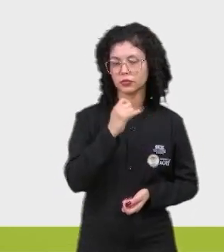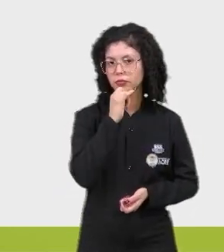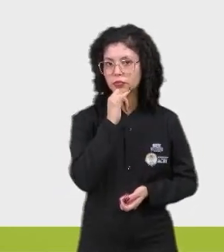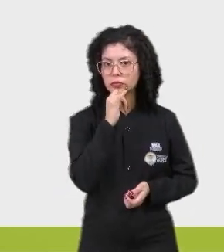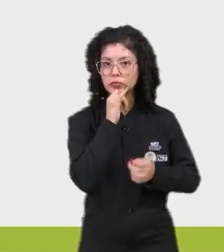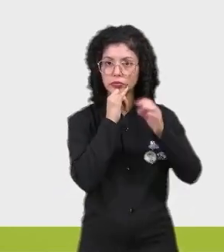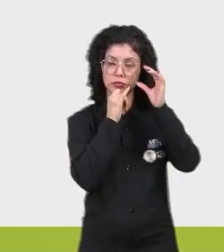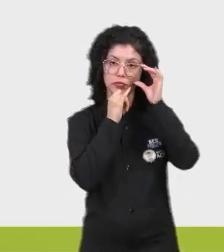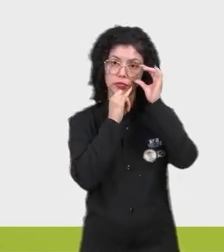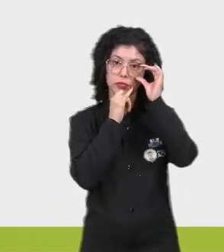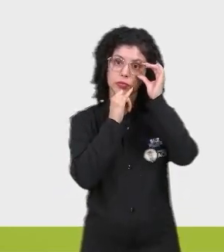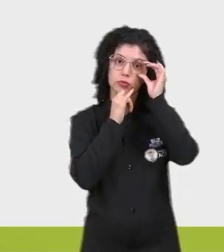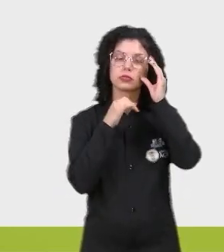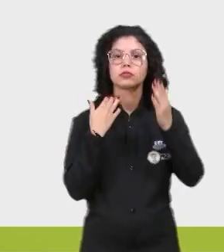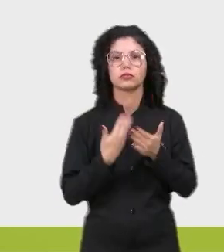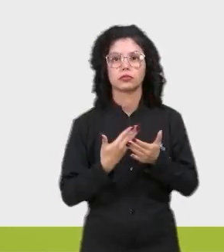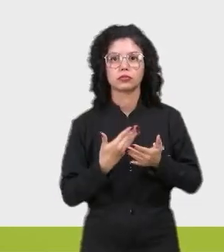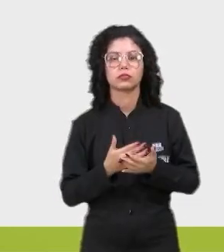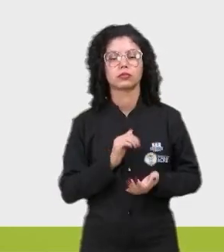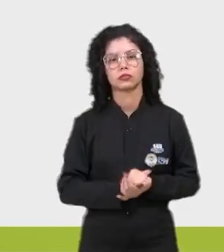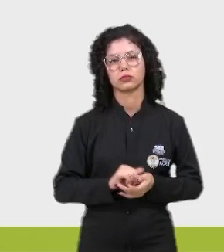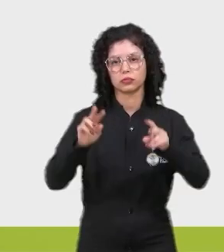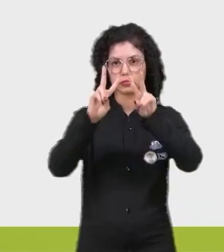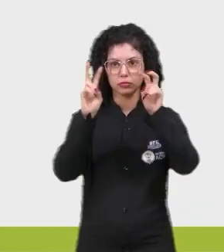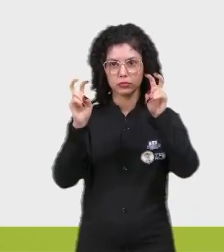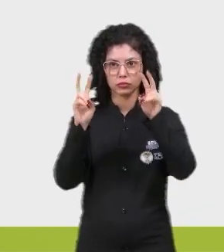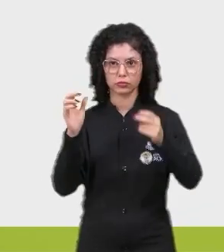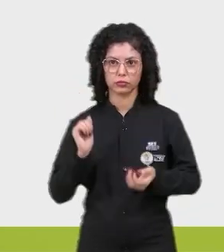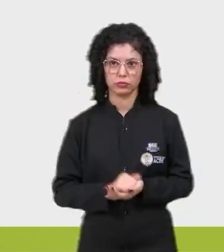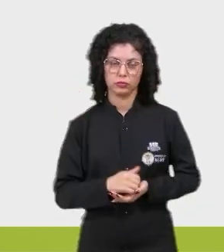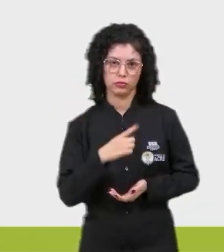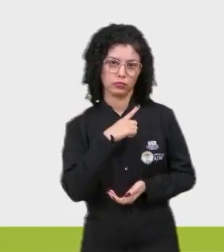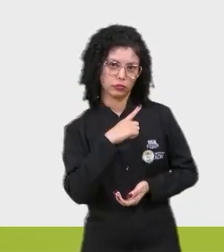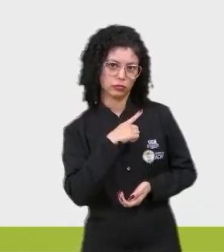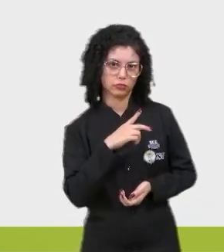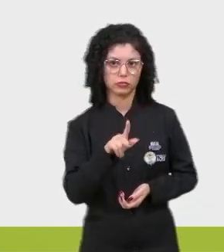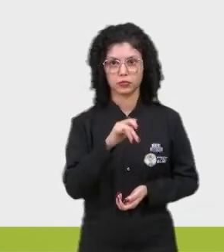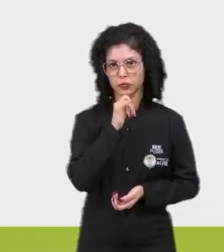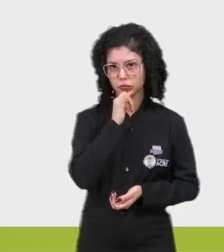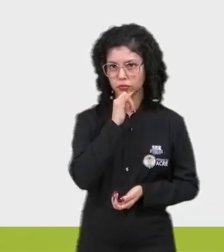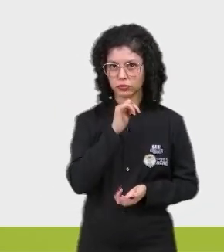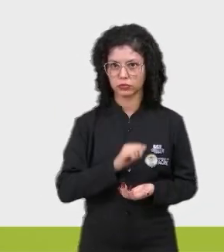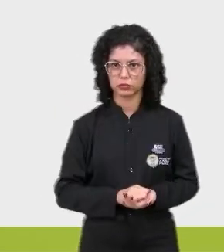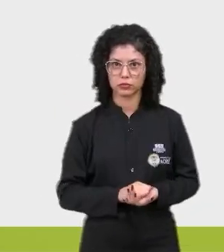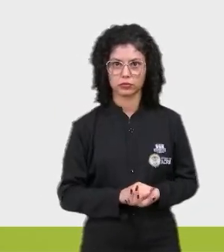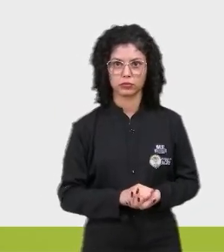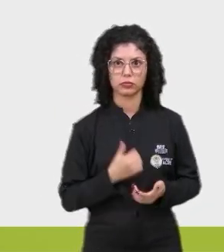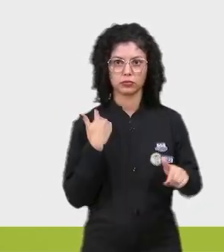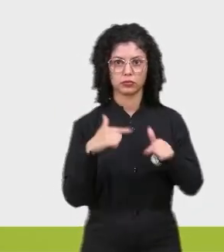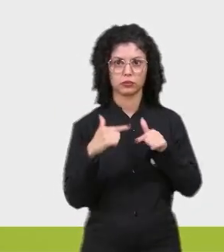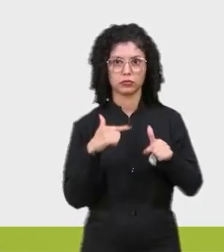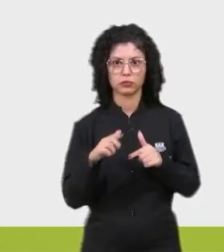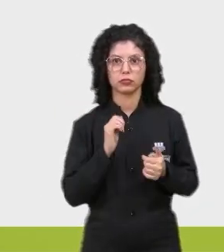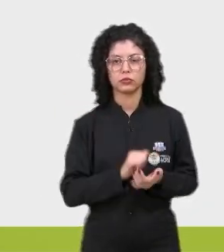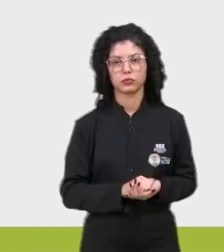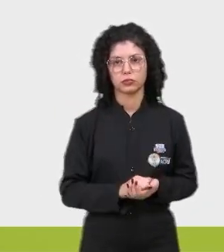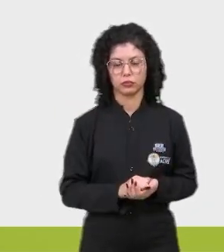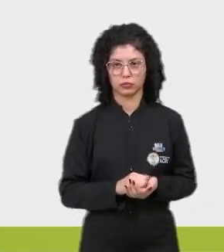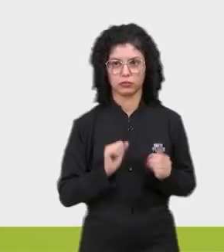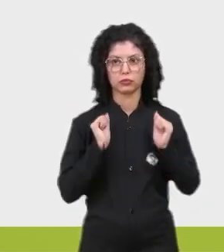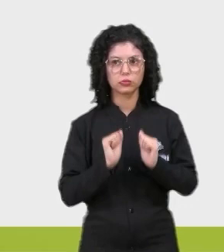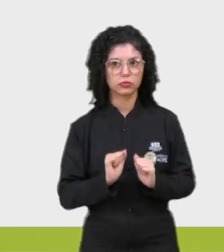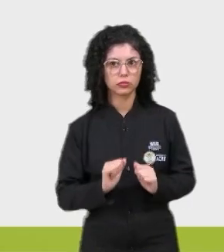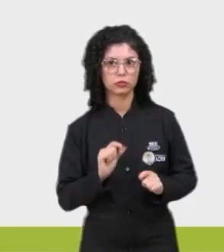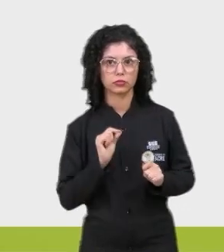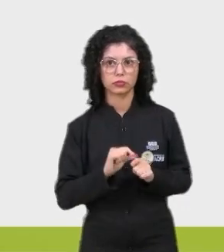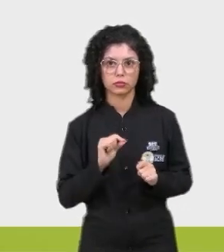exemplo, estudado por eixos, você poderia abordar, teria uma citação, por exemplo, sobre trabalho, né? Você poderia